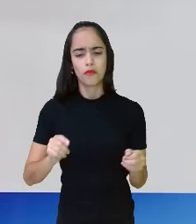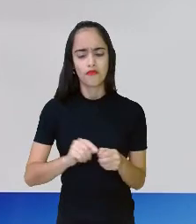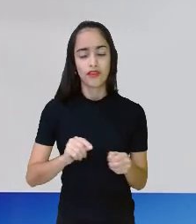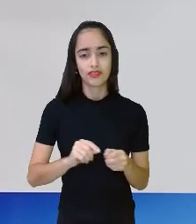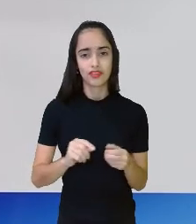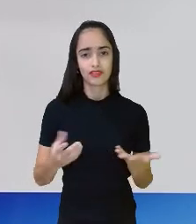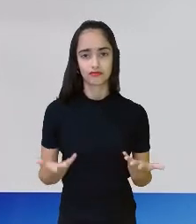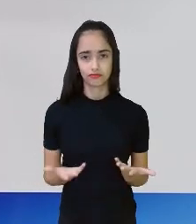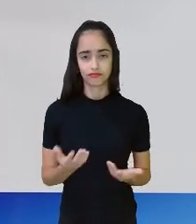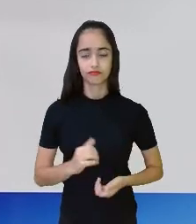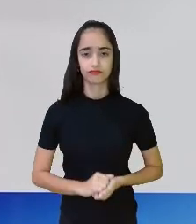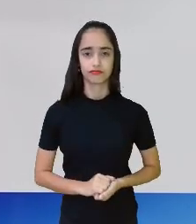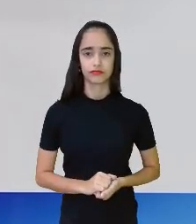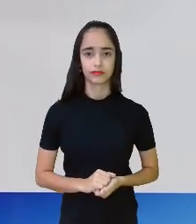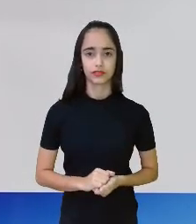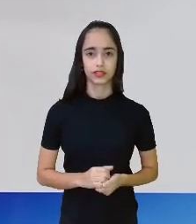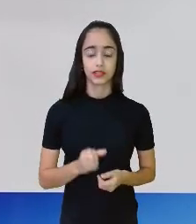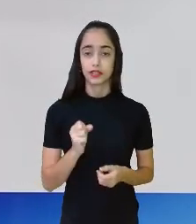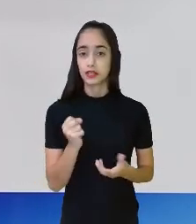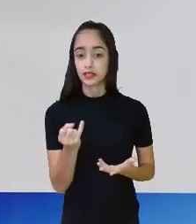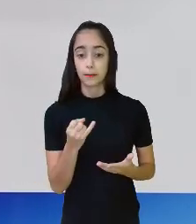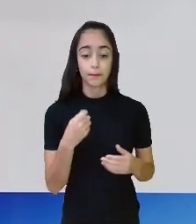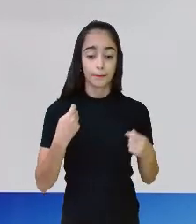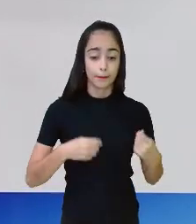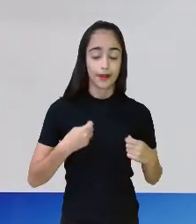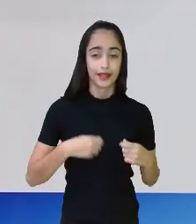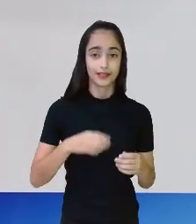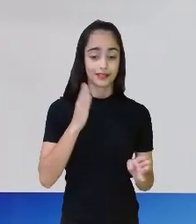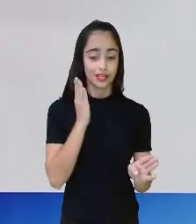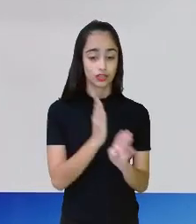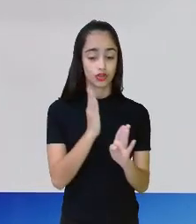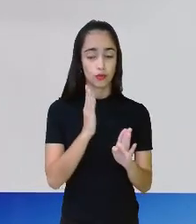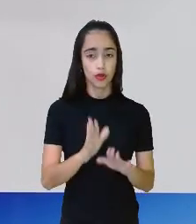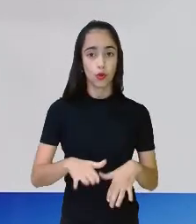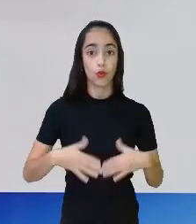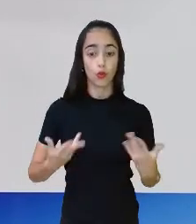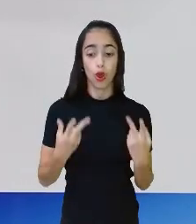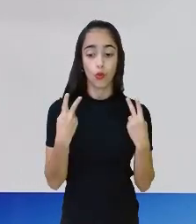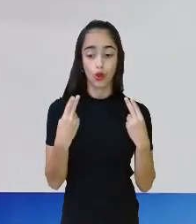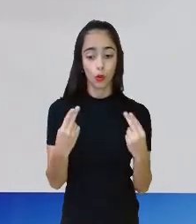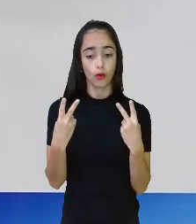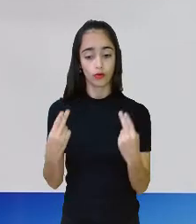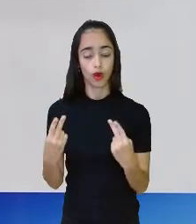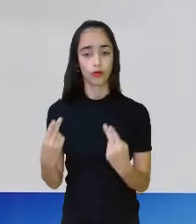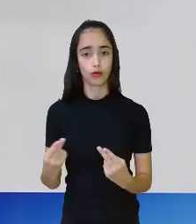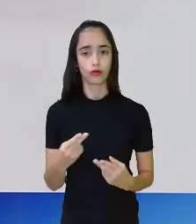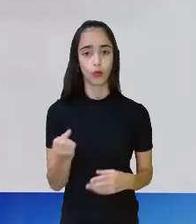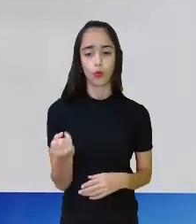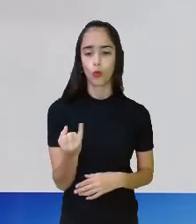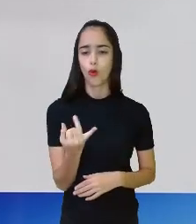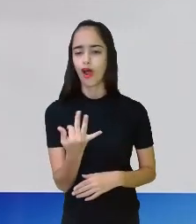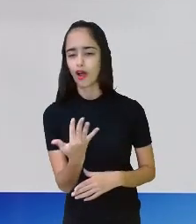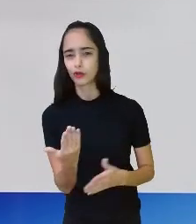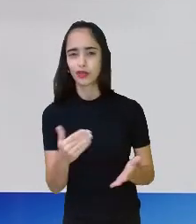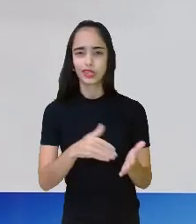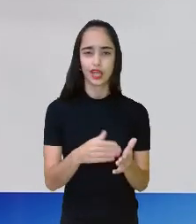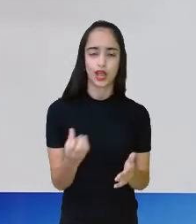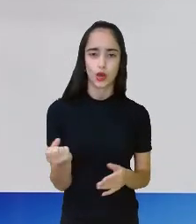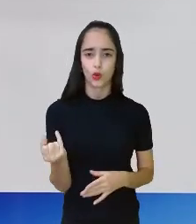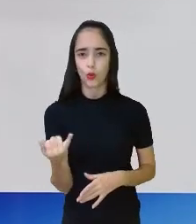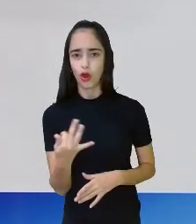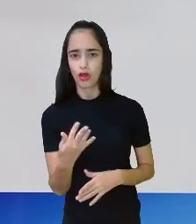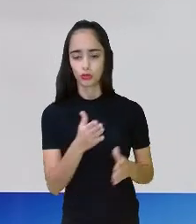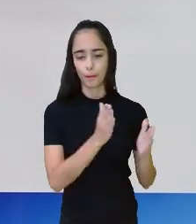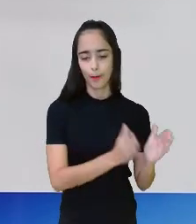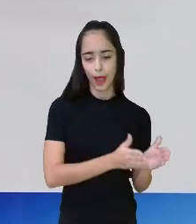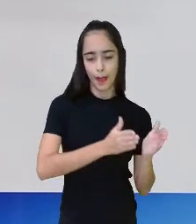sequência. Quando eu falo padrão, regularidade, a gente tem que pensar assim, é de enquanto em quanto que vai pulando ali os